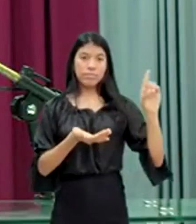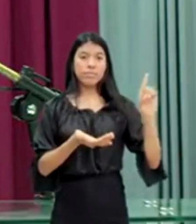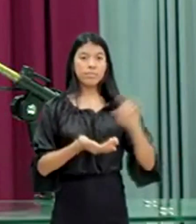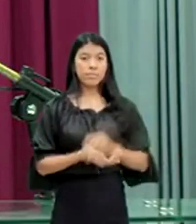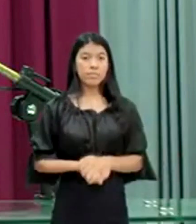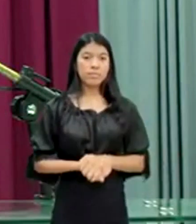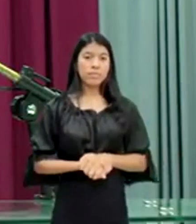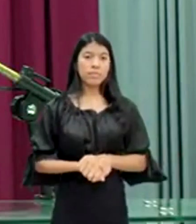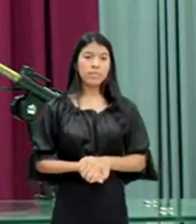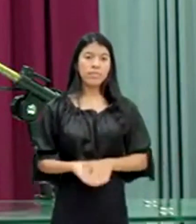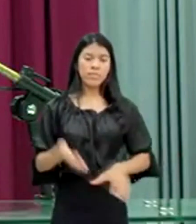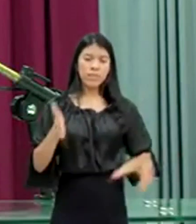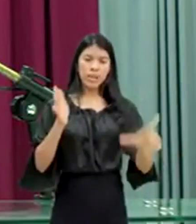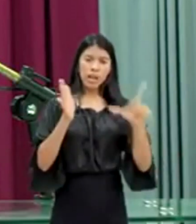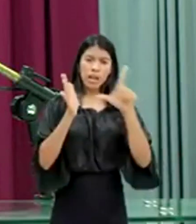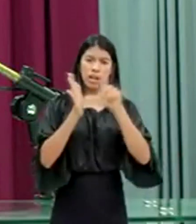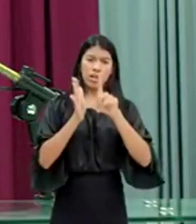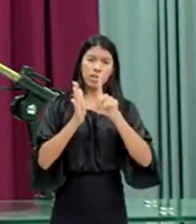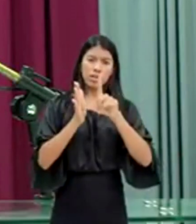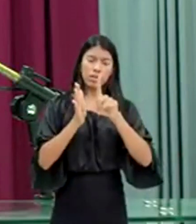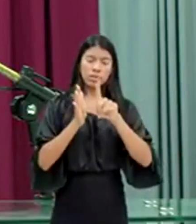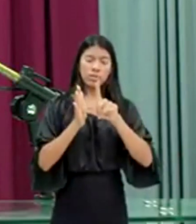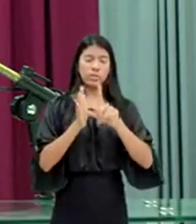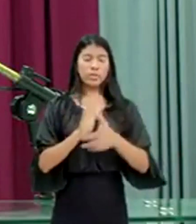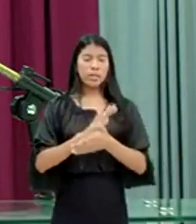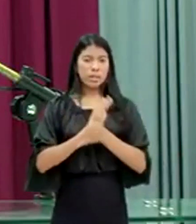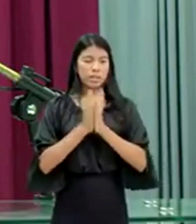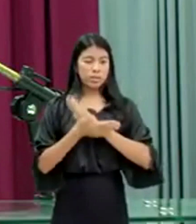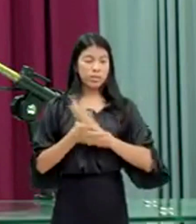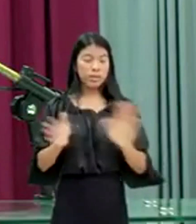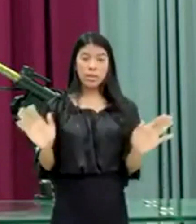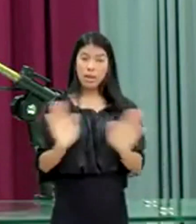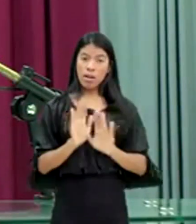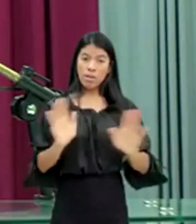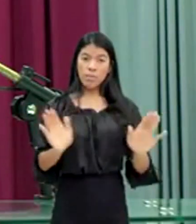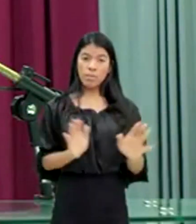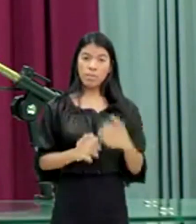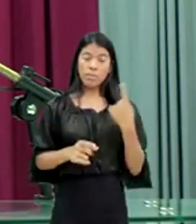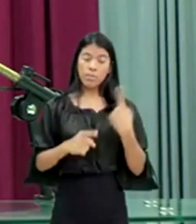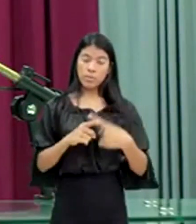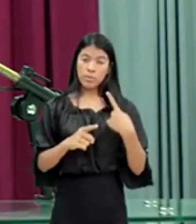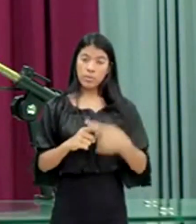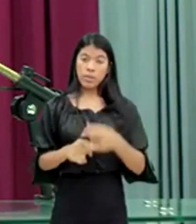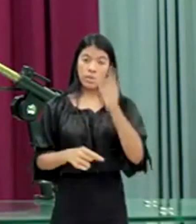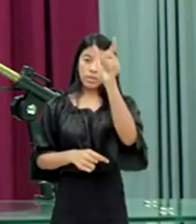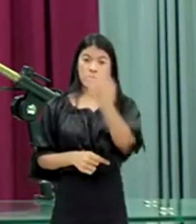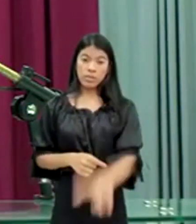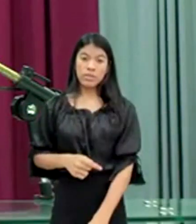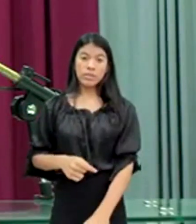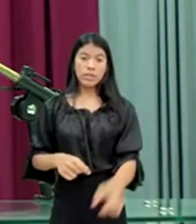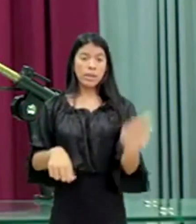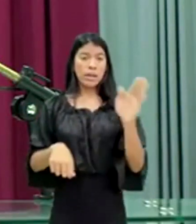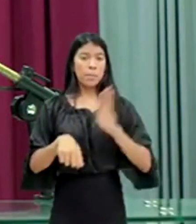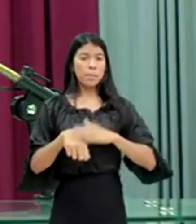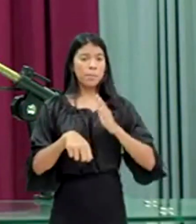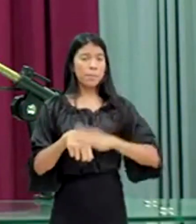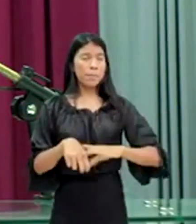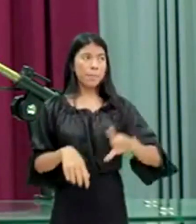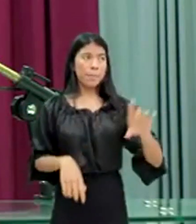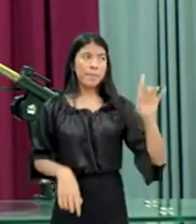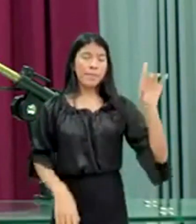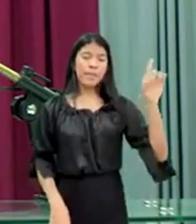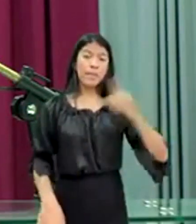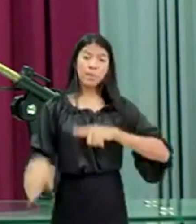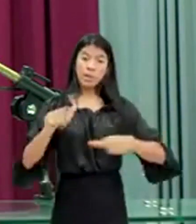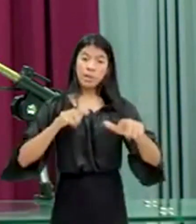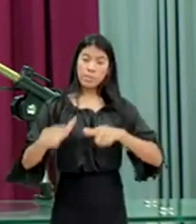vai quebrar, porque você é de Deus, o seu comércio é de Deus, a sua loja é de Deus, o seu trabalho é de Deus, o